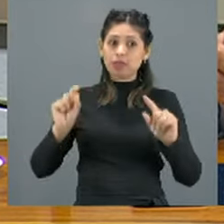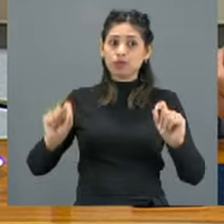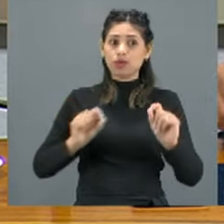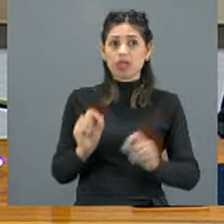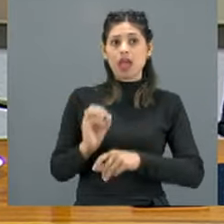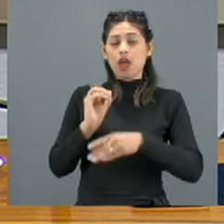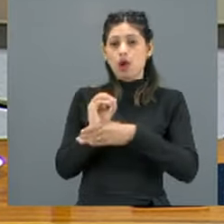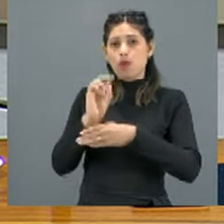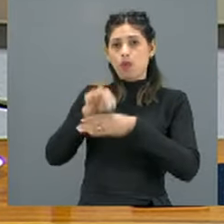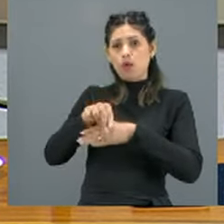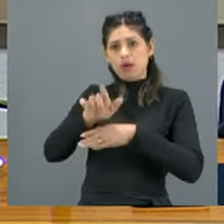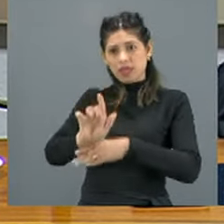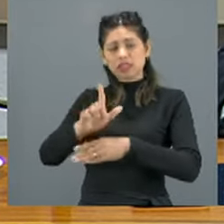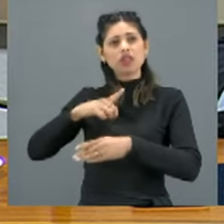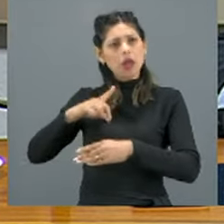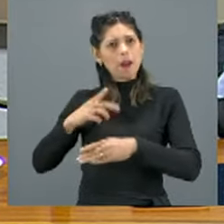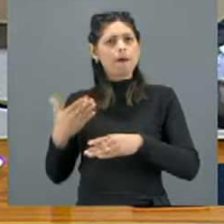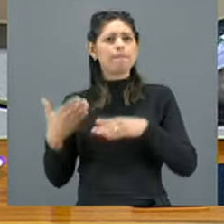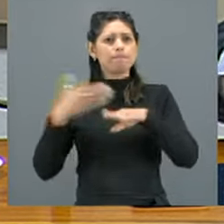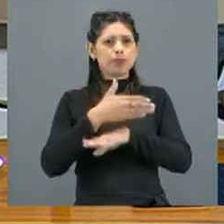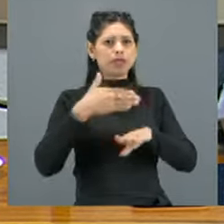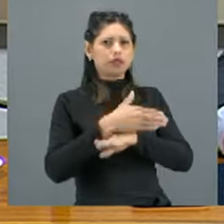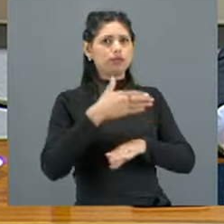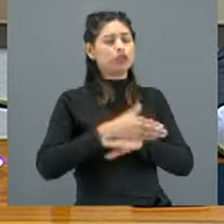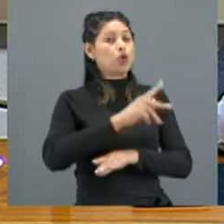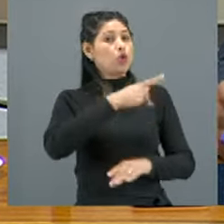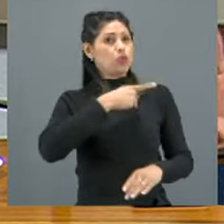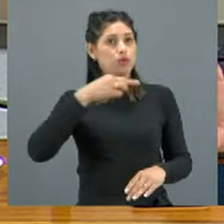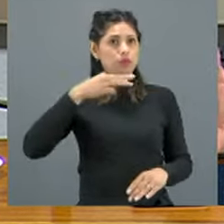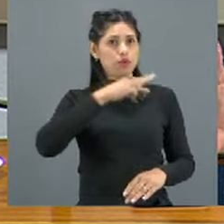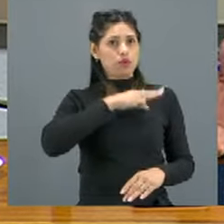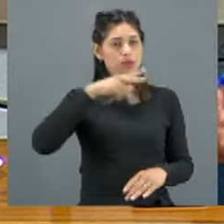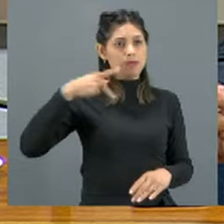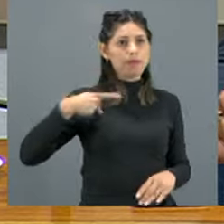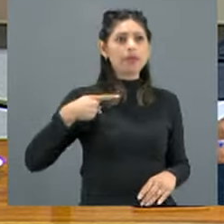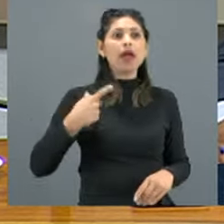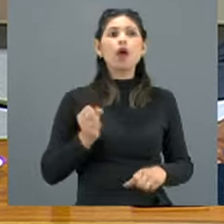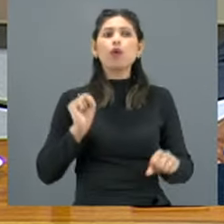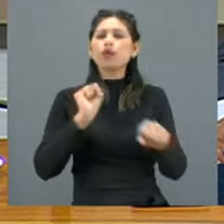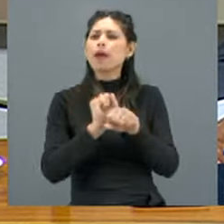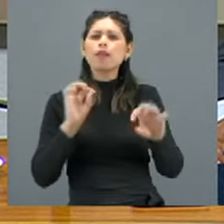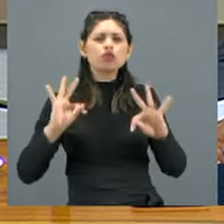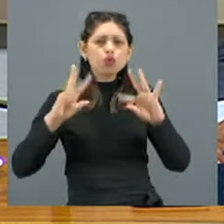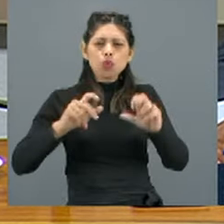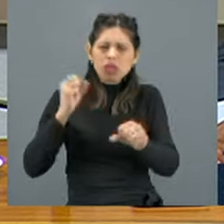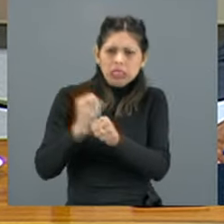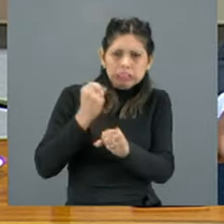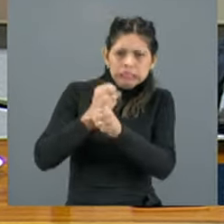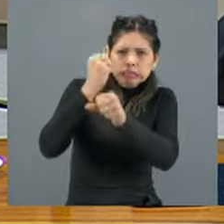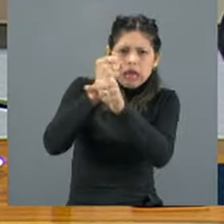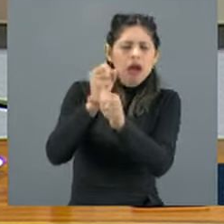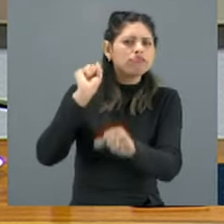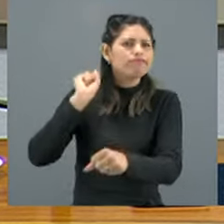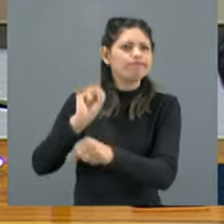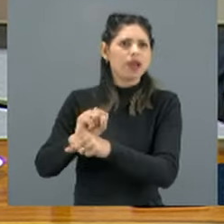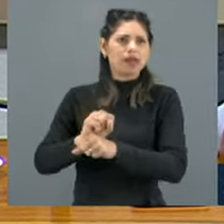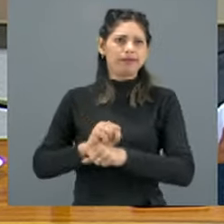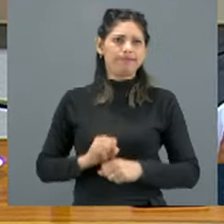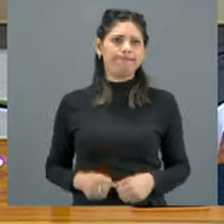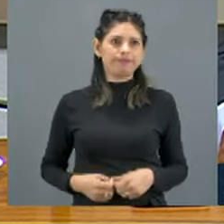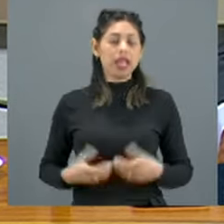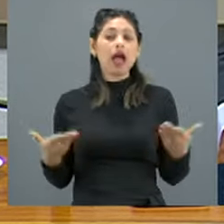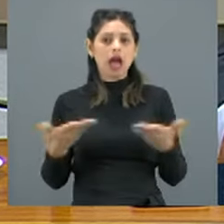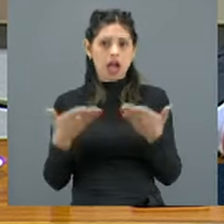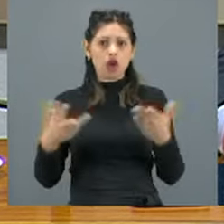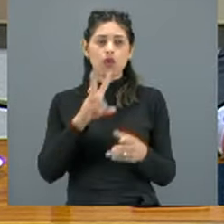Federal e eles têm o poder de paralisar obras. Estamos indo agora ao Mato